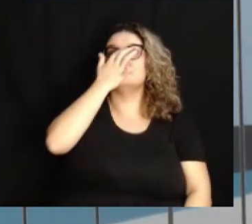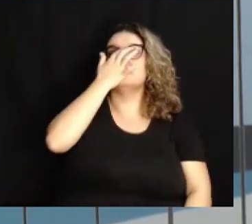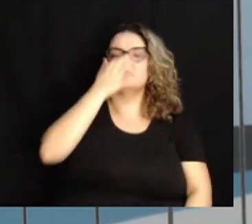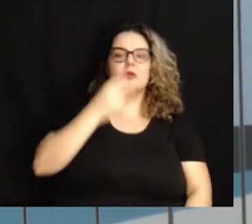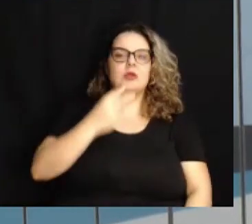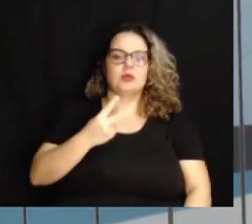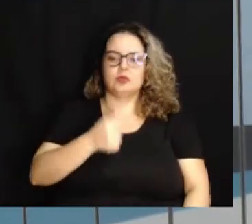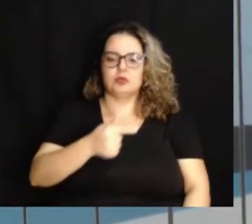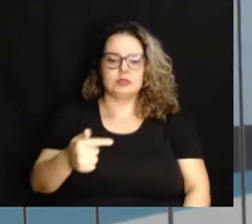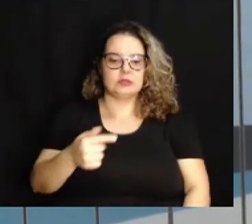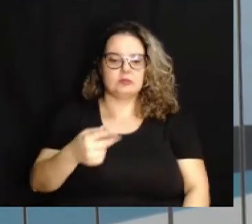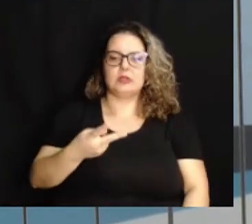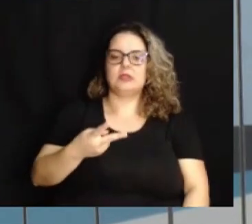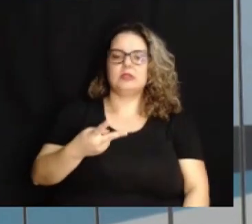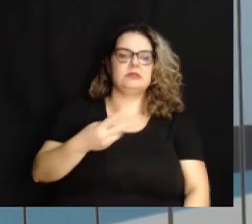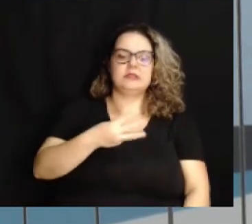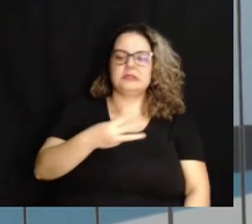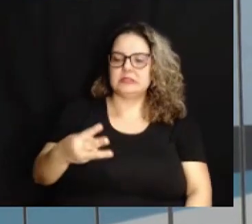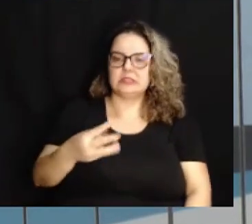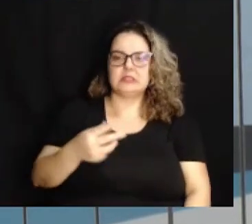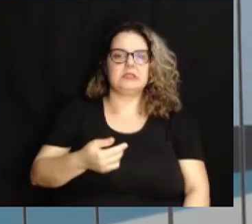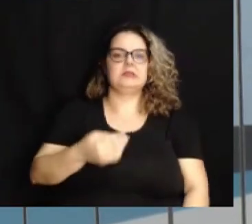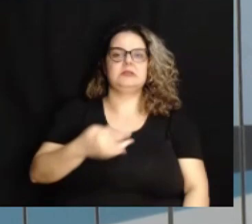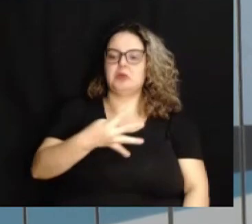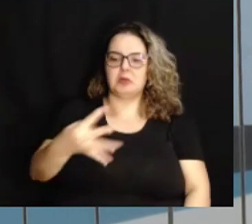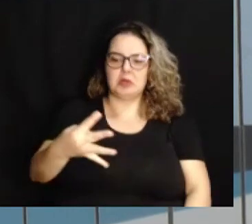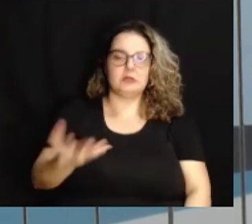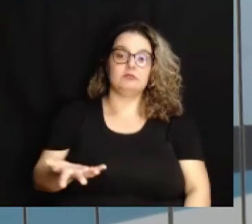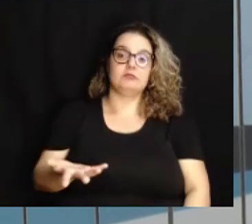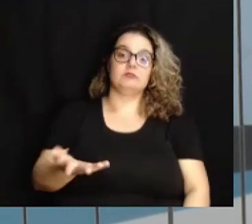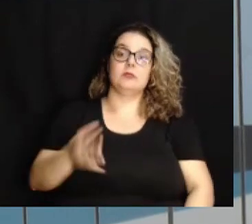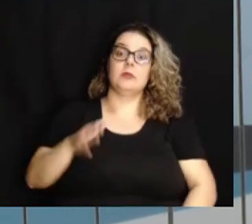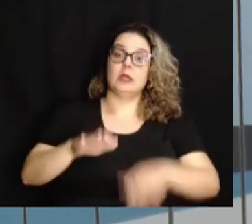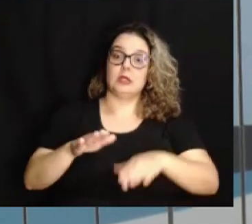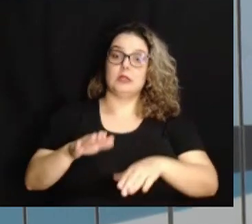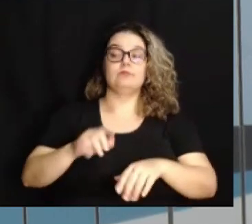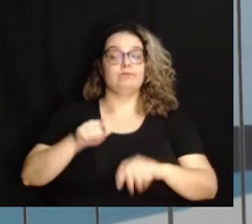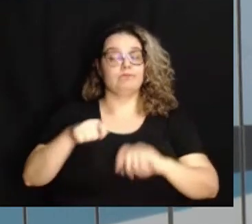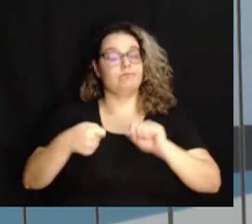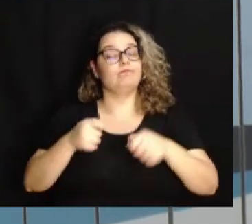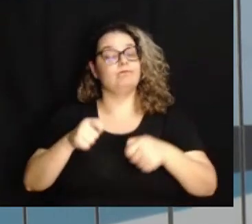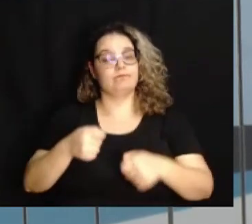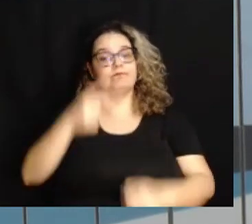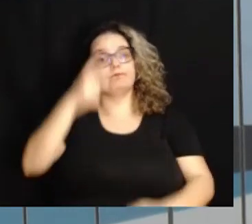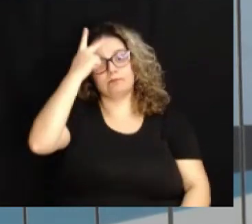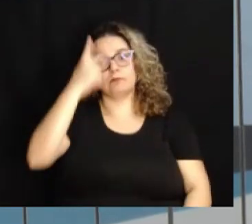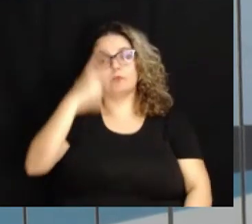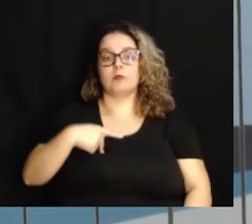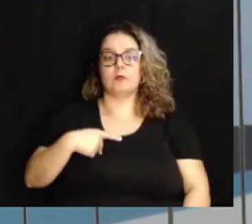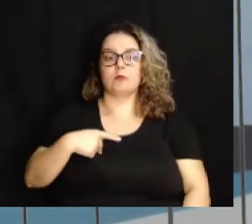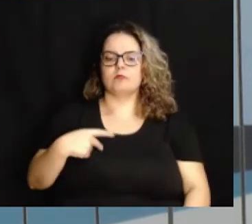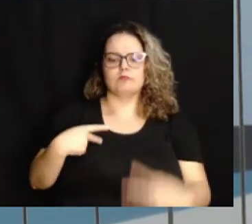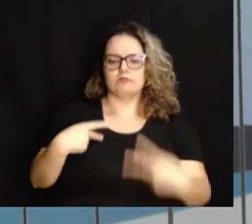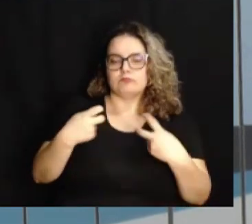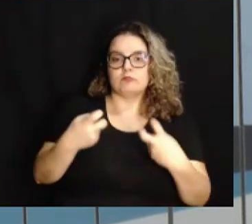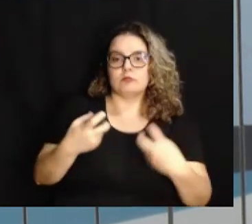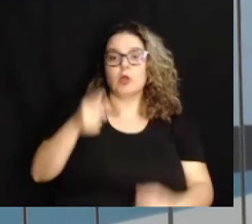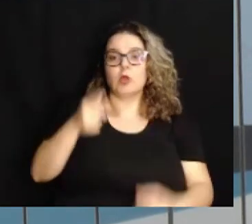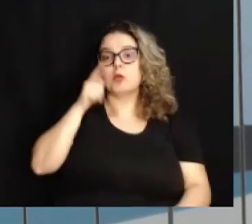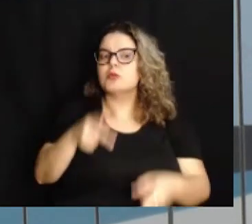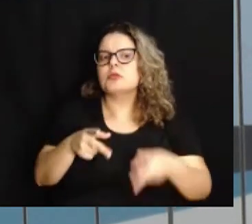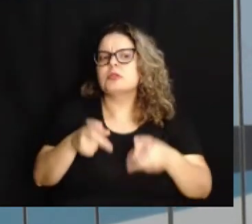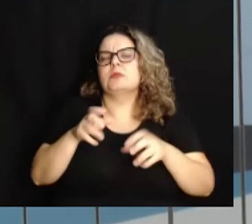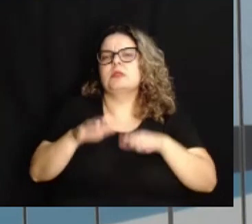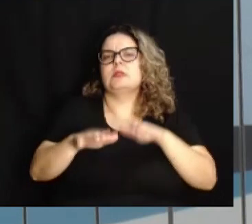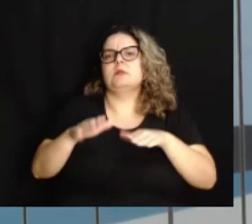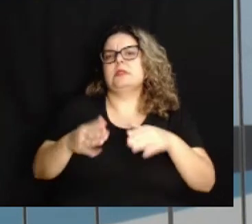isso não volta, talvez ali já esteja esses sinais que a própria pessoa não percebe. porque a gente não consegue identificar muitas vezes essa tristeza.